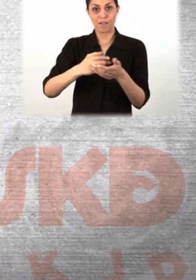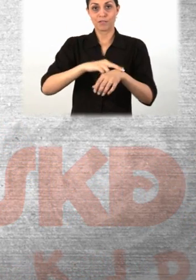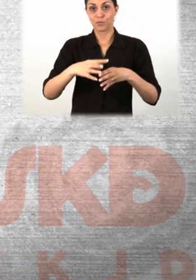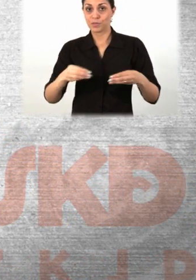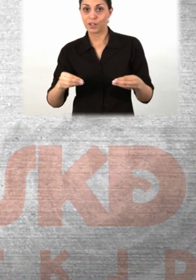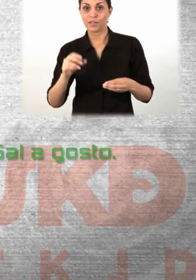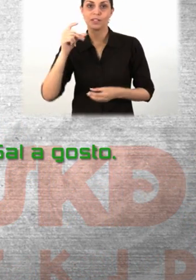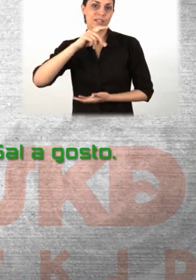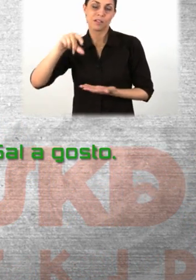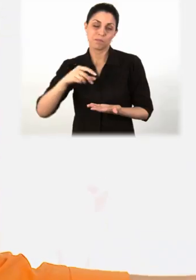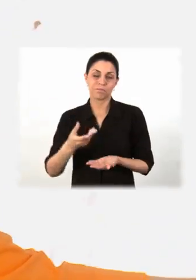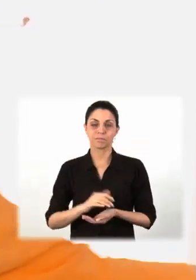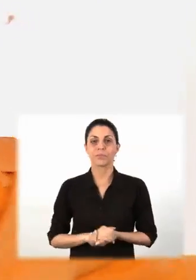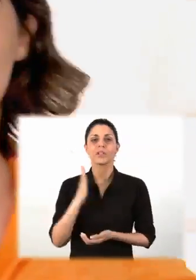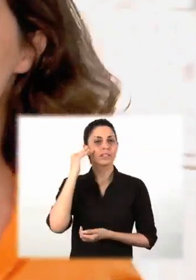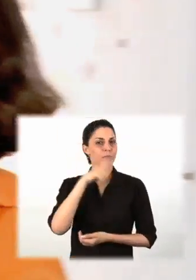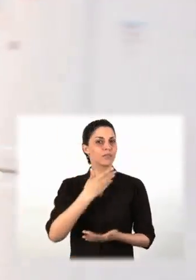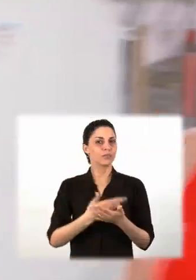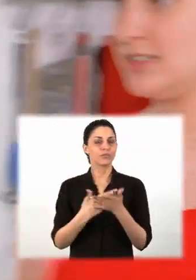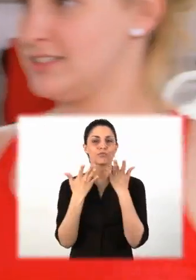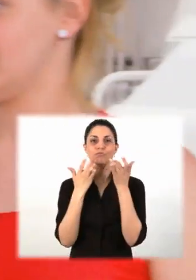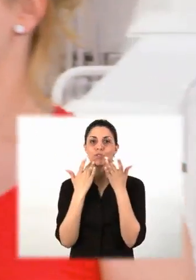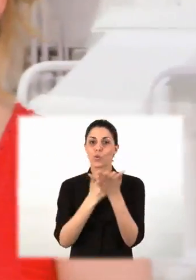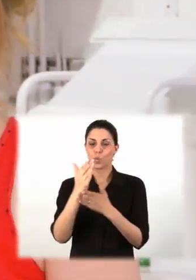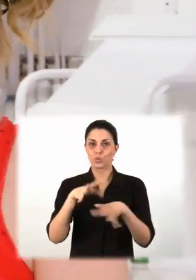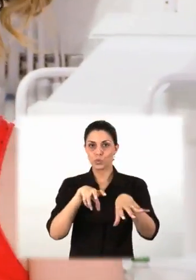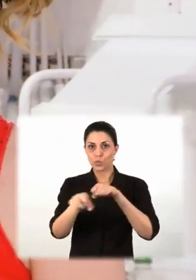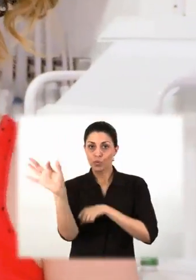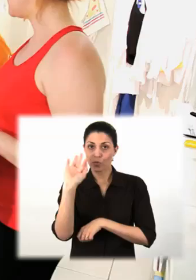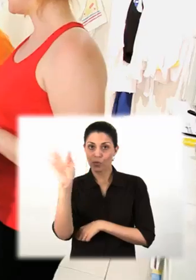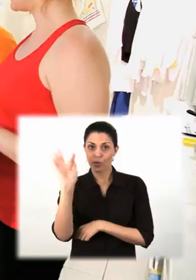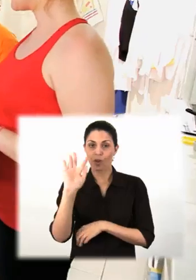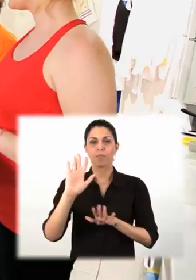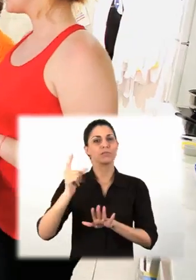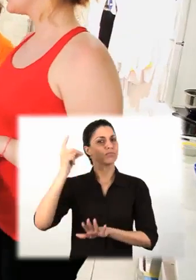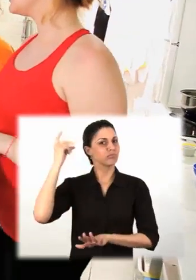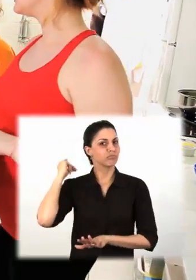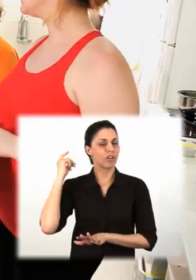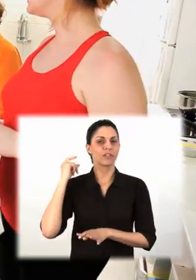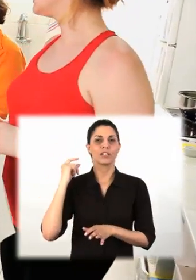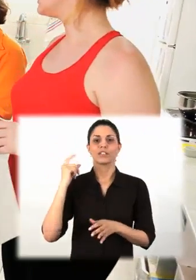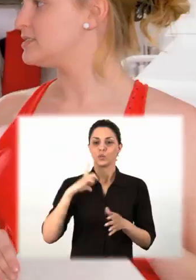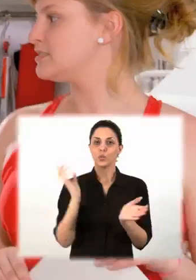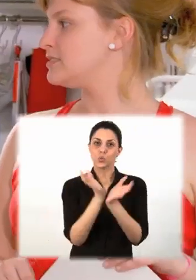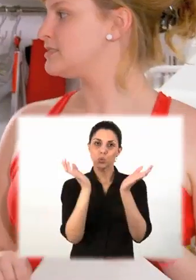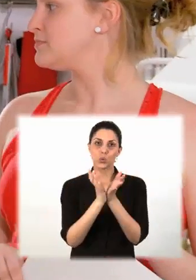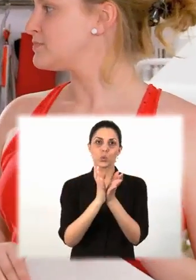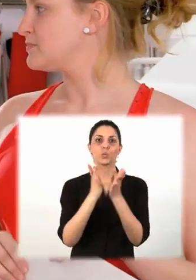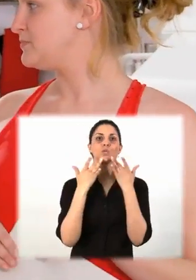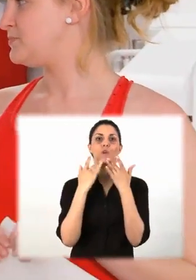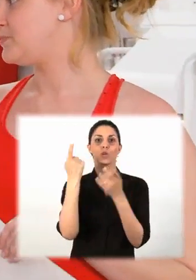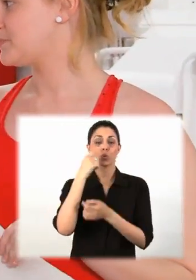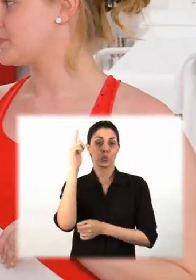espinafre, sal a gosto. Você sabe que a Ângela está estudando teatro, está no começo da graduação dela. Mas ela já vem de um tempo aí de grupo